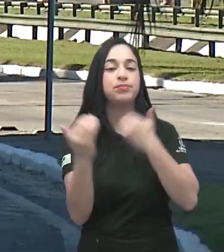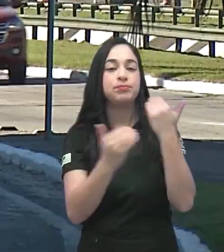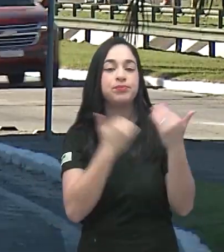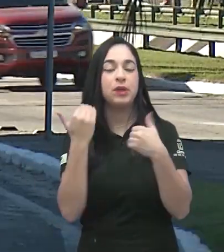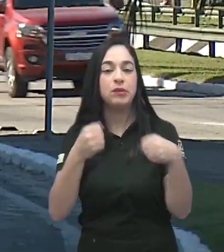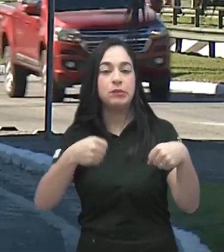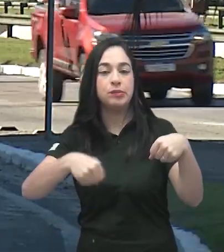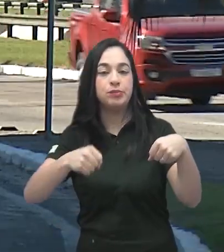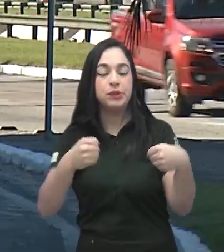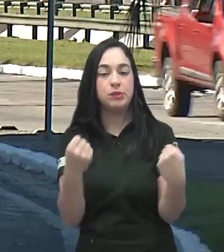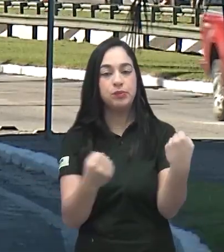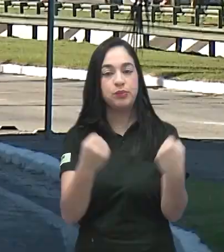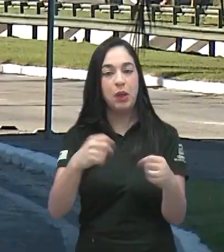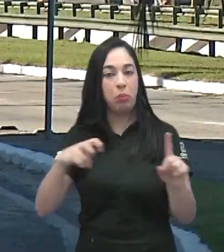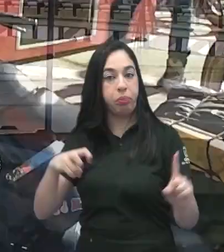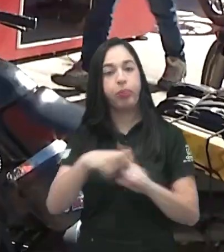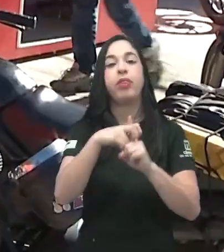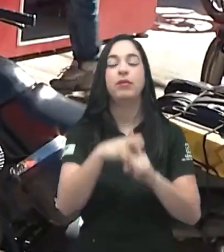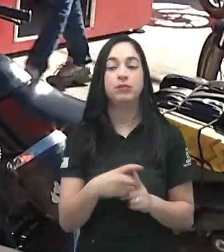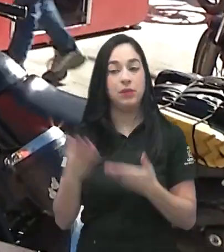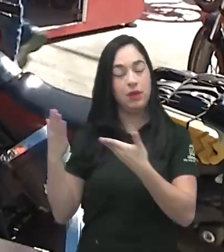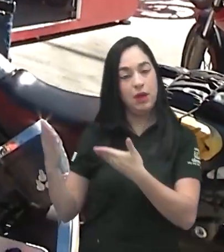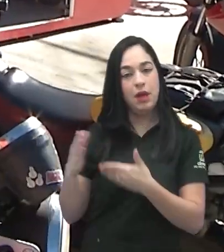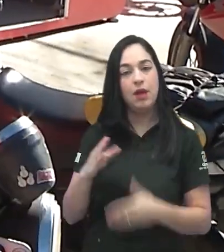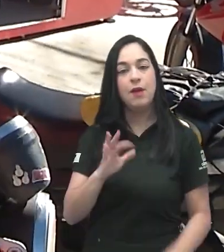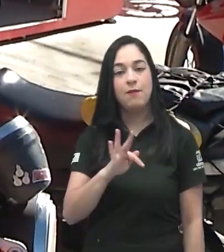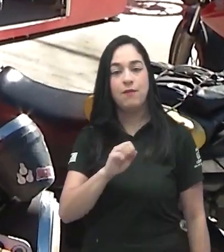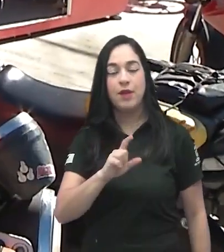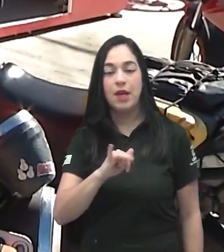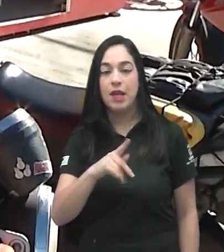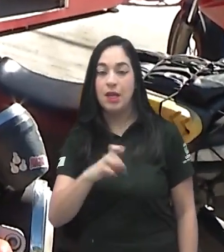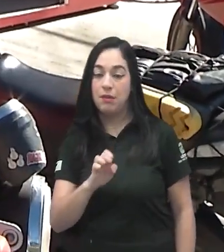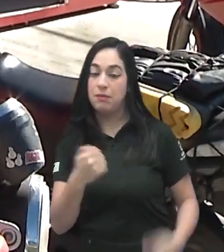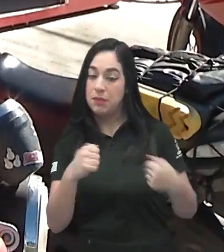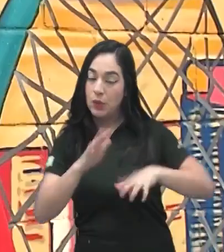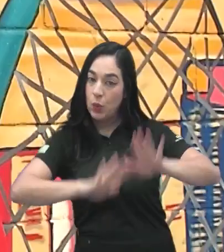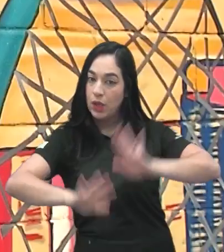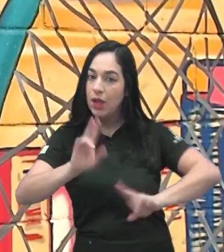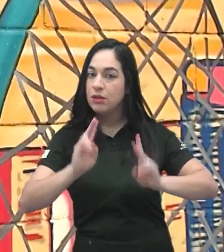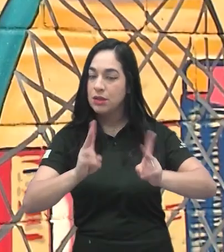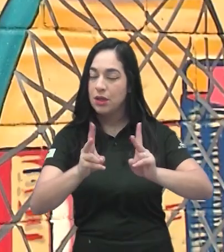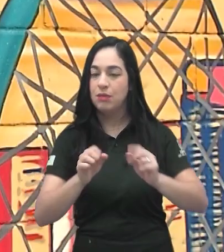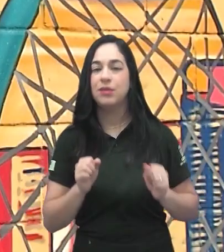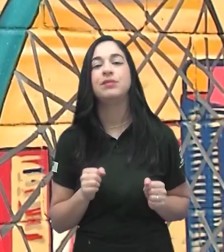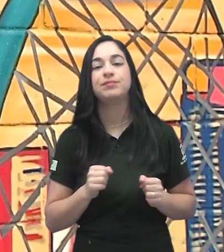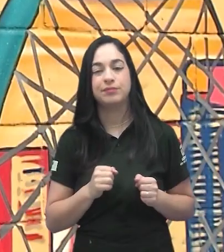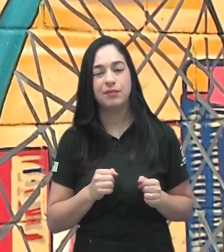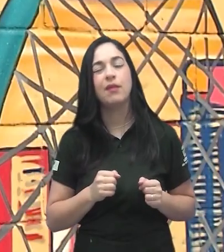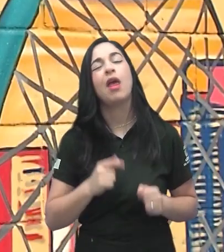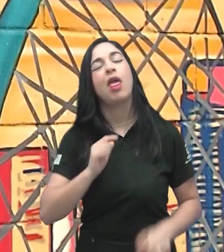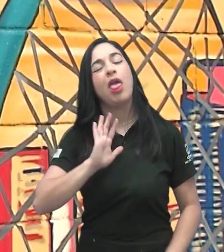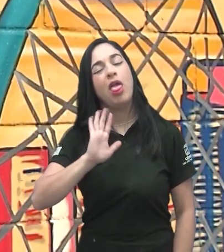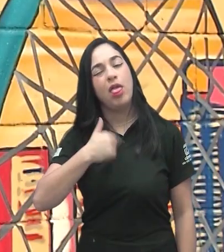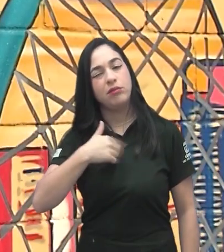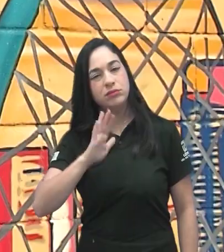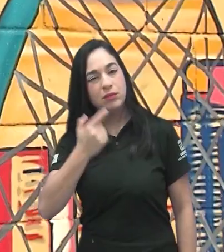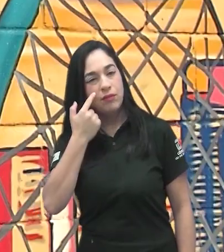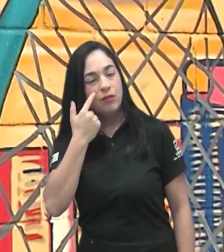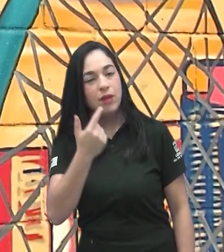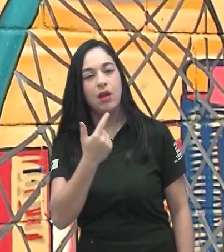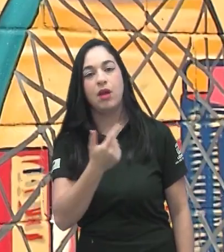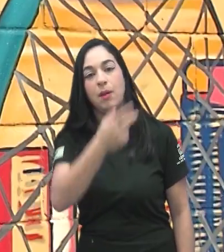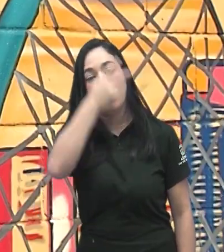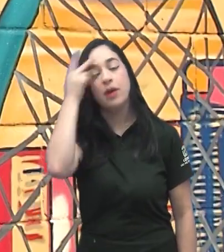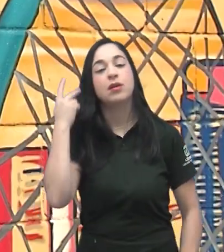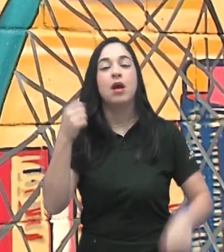números reforçam a necessidade de cuidado redobrado que o Felipe sente de perto. Infelizmente, tanto outros motoristas